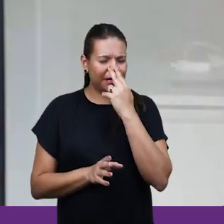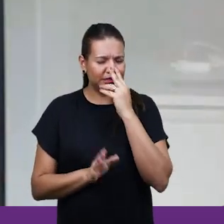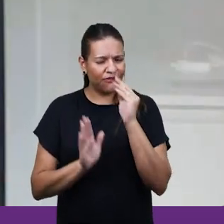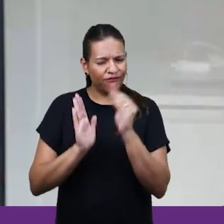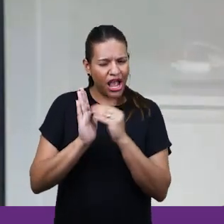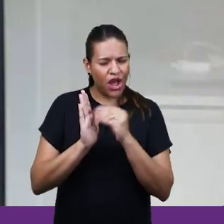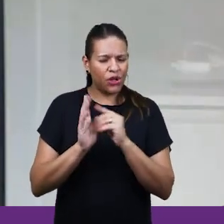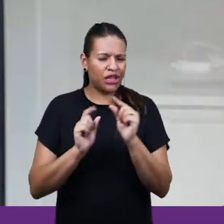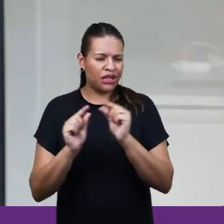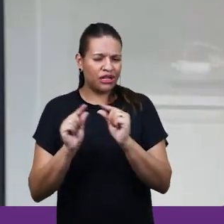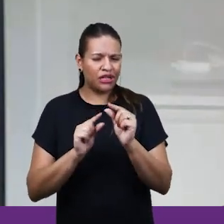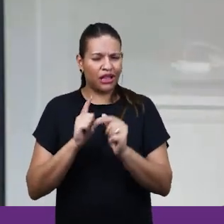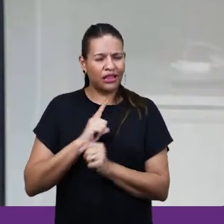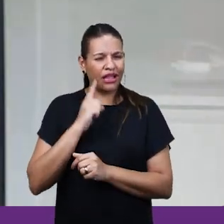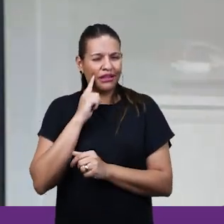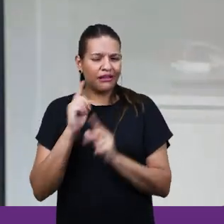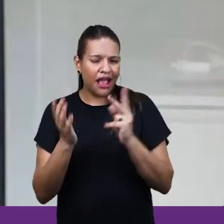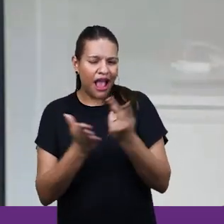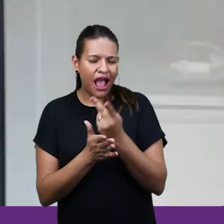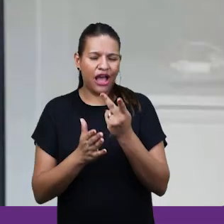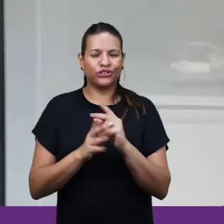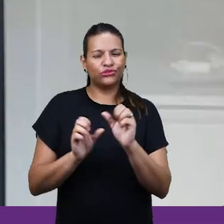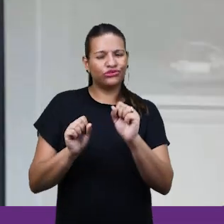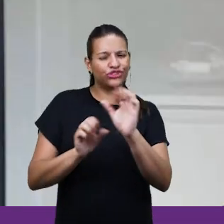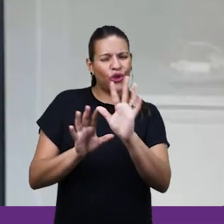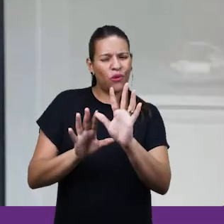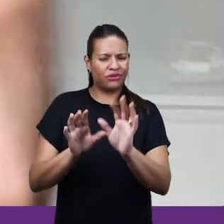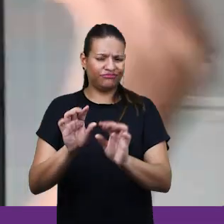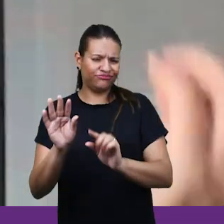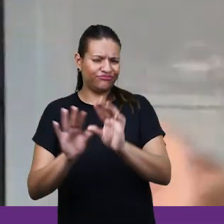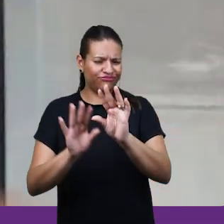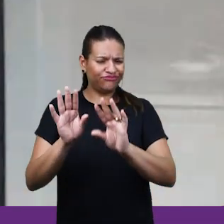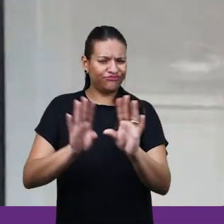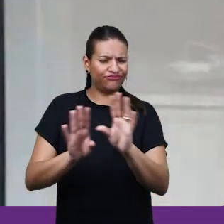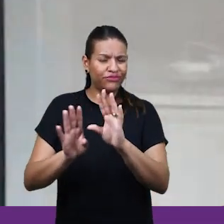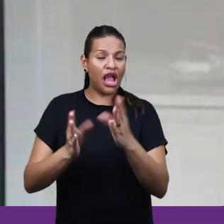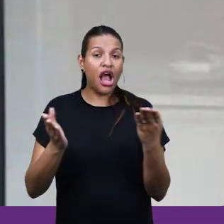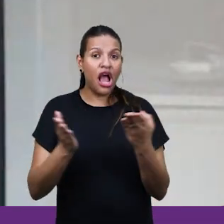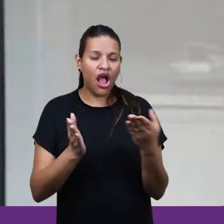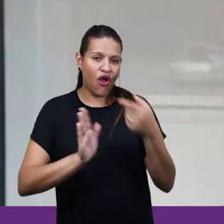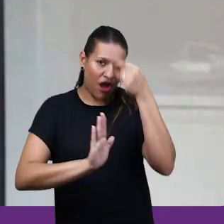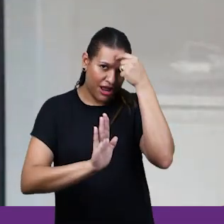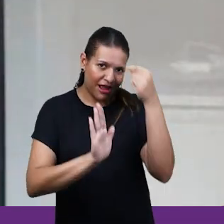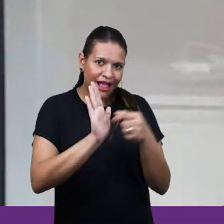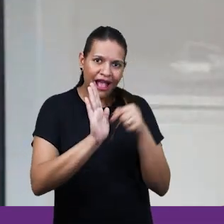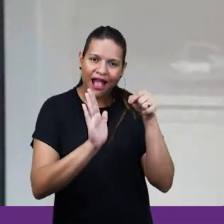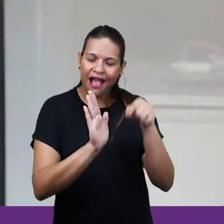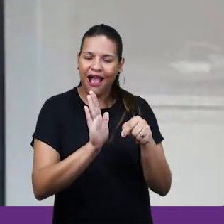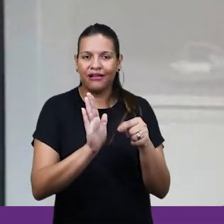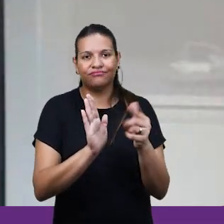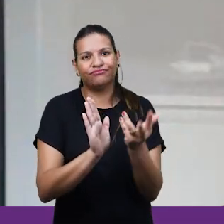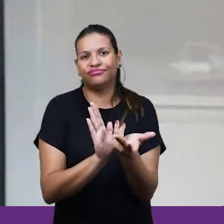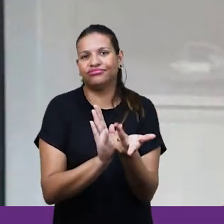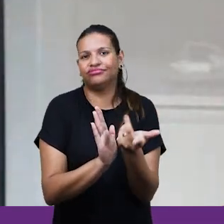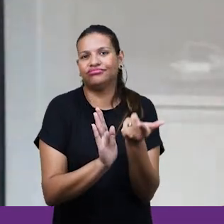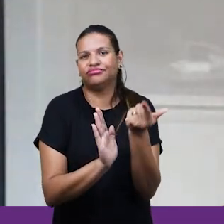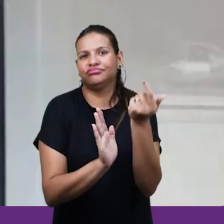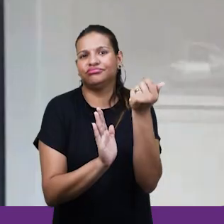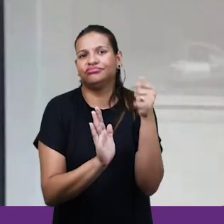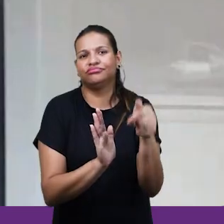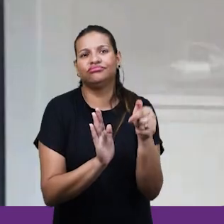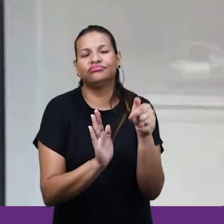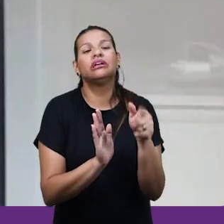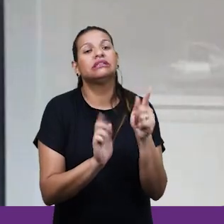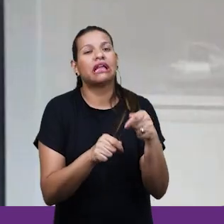a desinformação vai ficando sofisticada. Se até algum tempo atrás a gente tinha aquelas listas, né? Observe